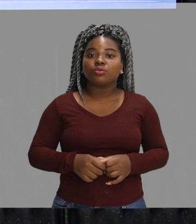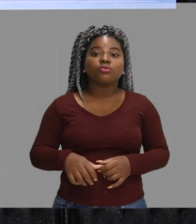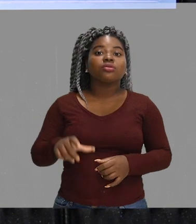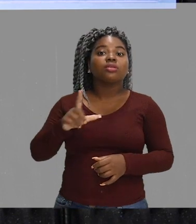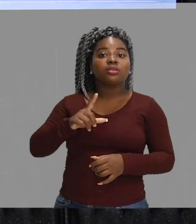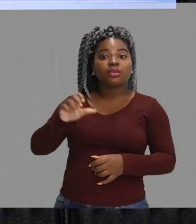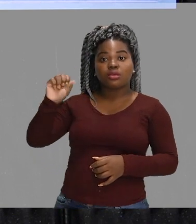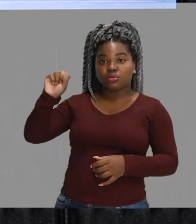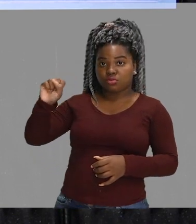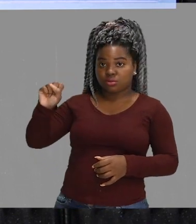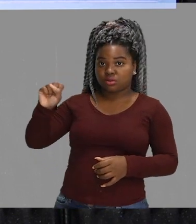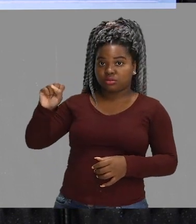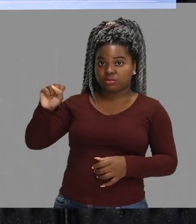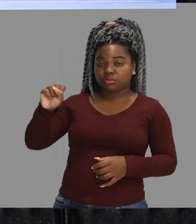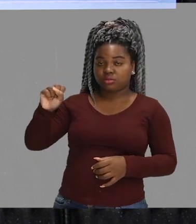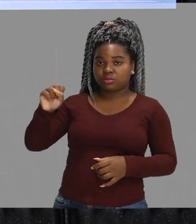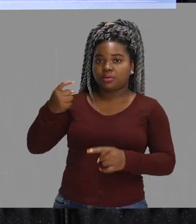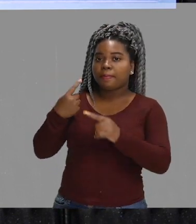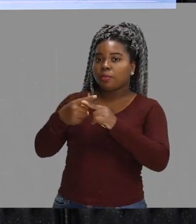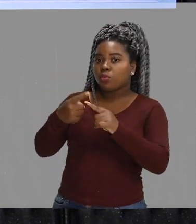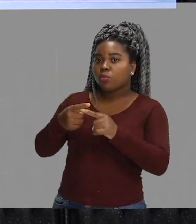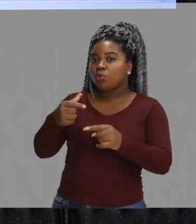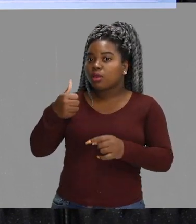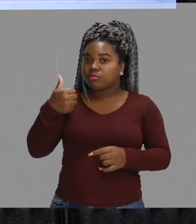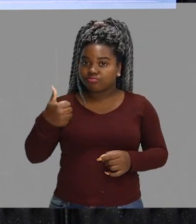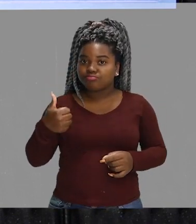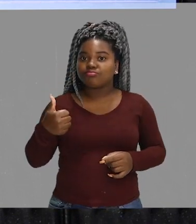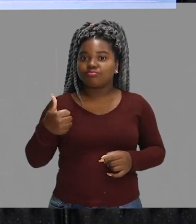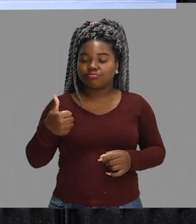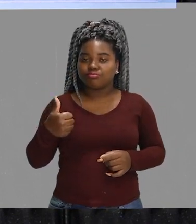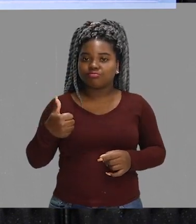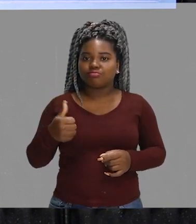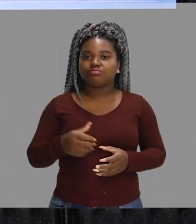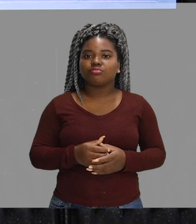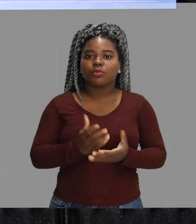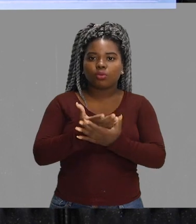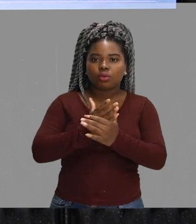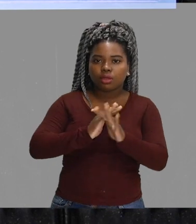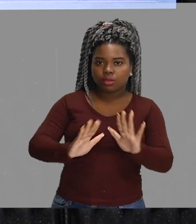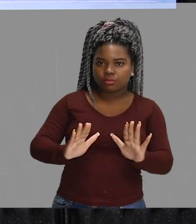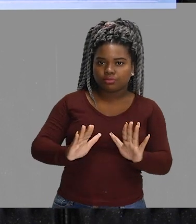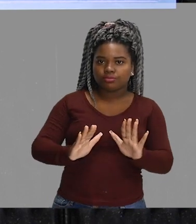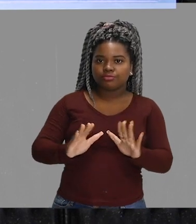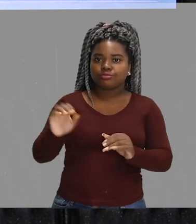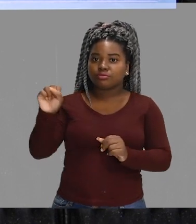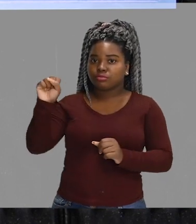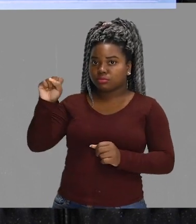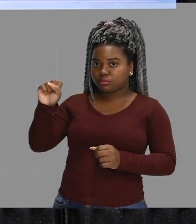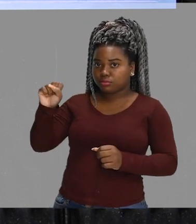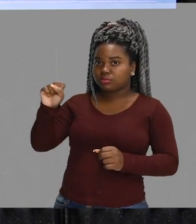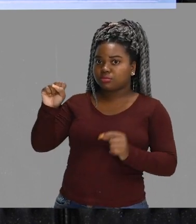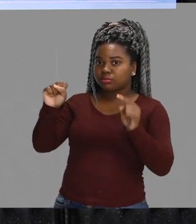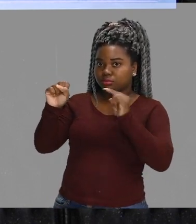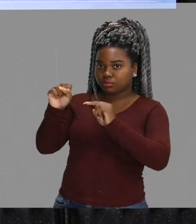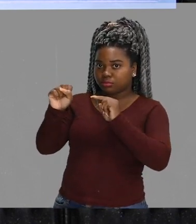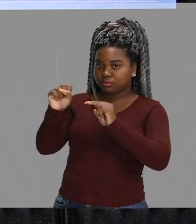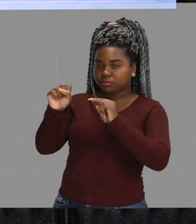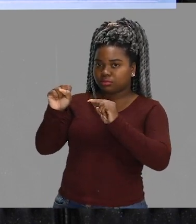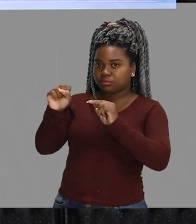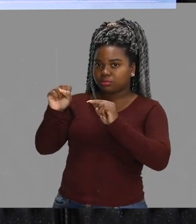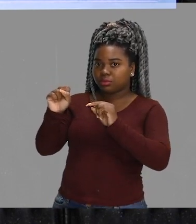O elemento manganês. O elemento manganês ele apresenta 25 elétrons. Fazendo a